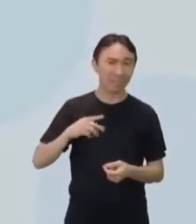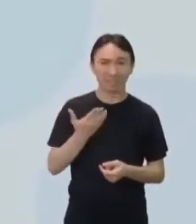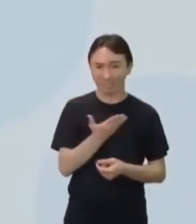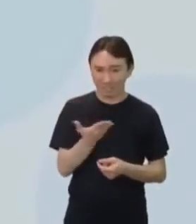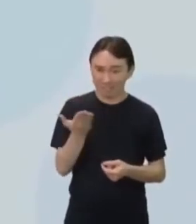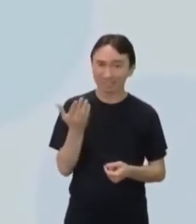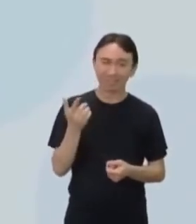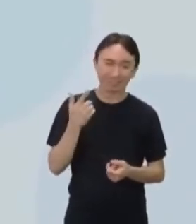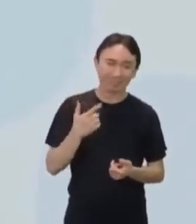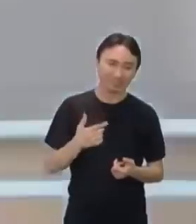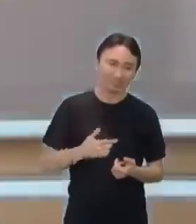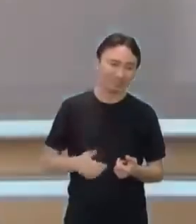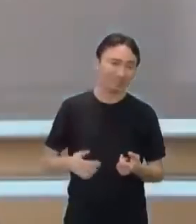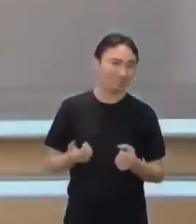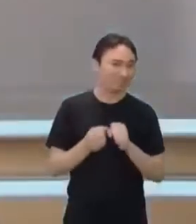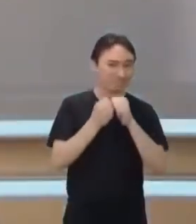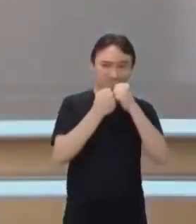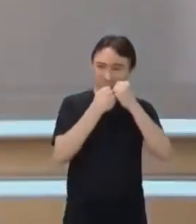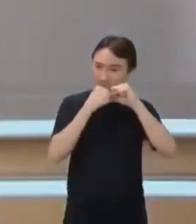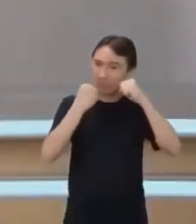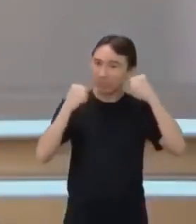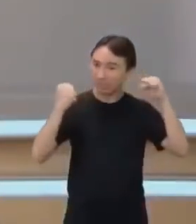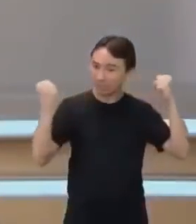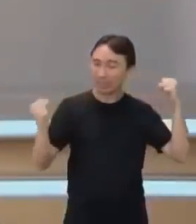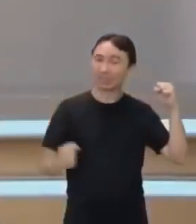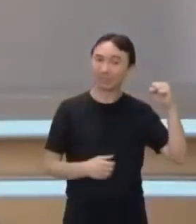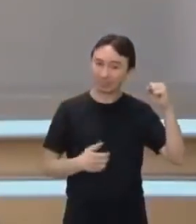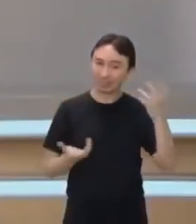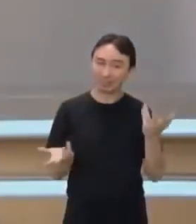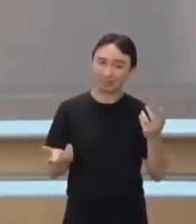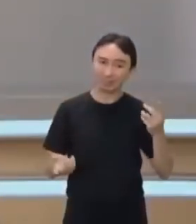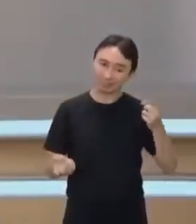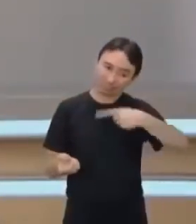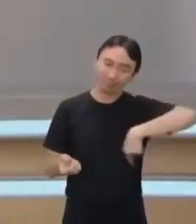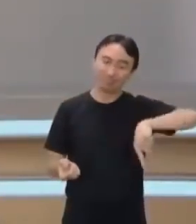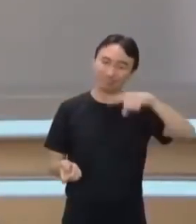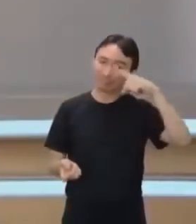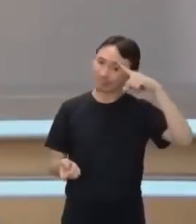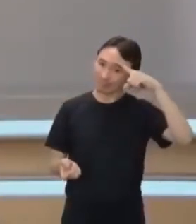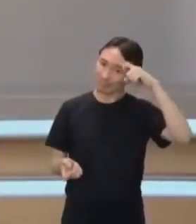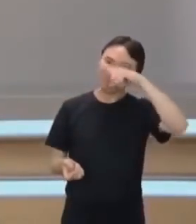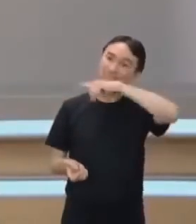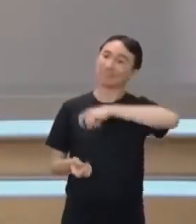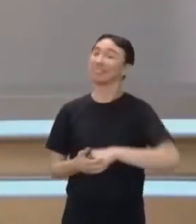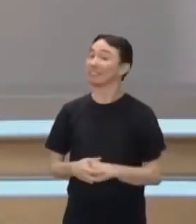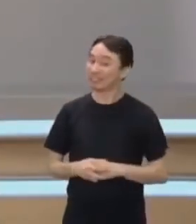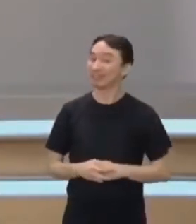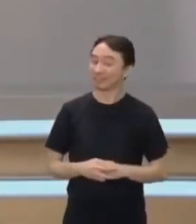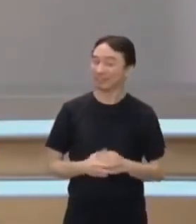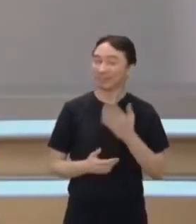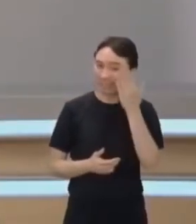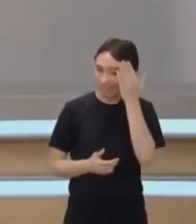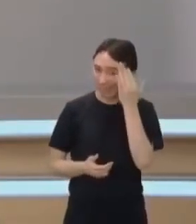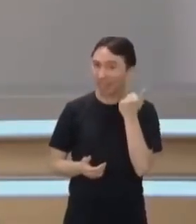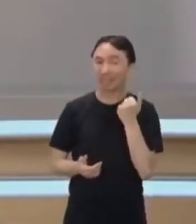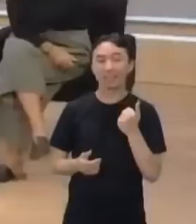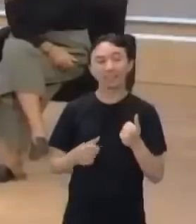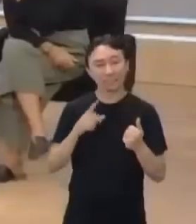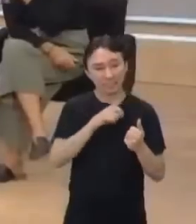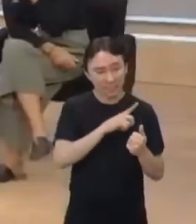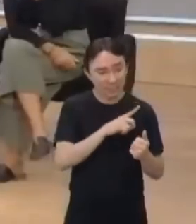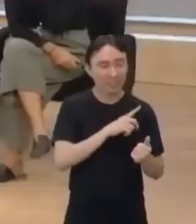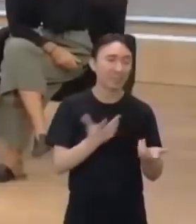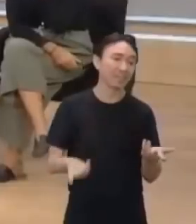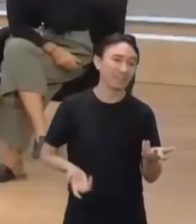gente sabe o tamanho do nosso desafio, né, porque nós tivemos que lidar, estamos que lidando, né, com riscos de